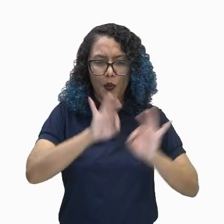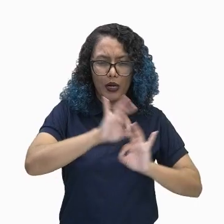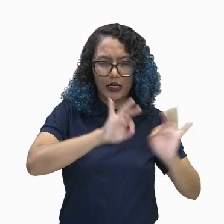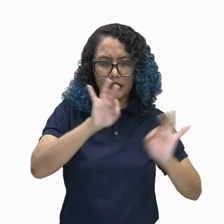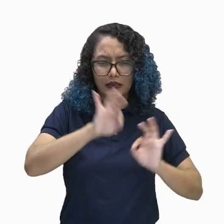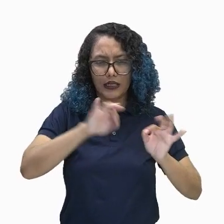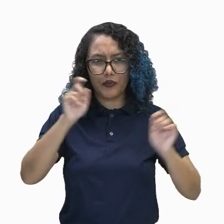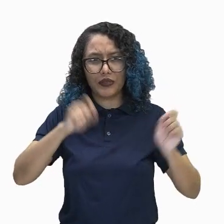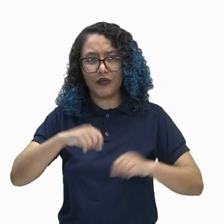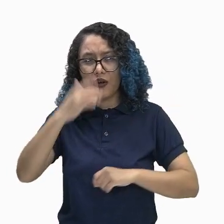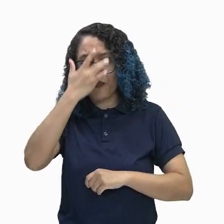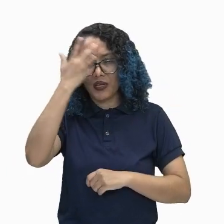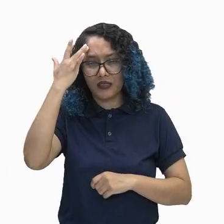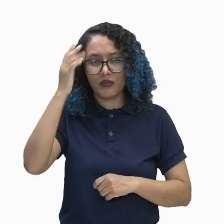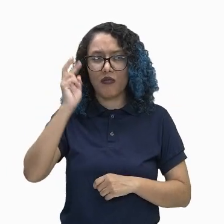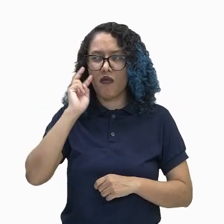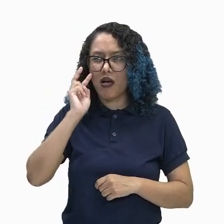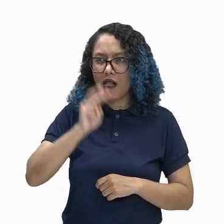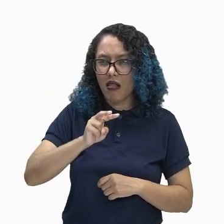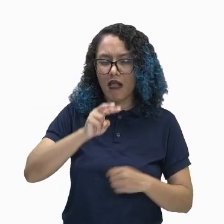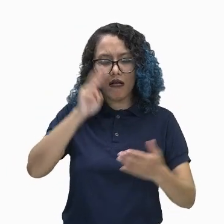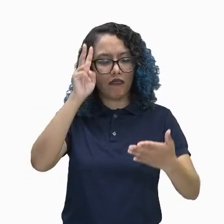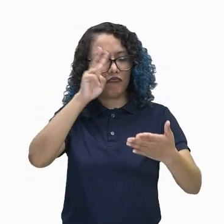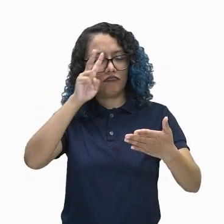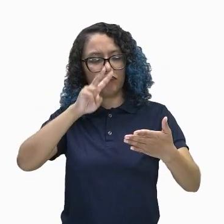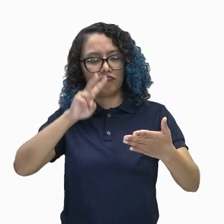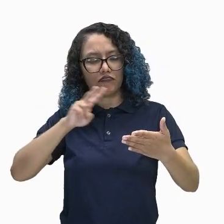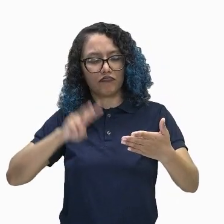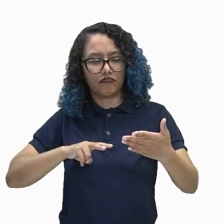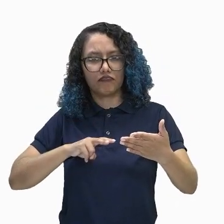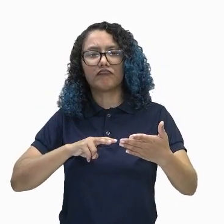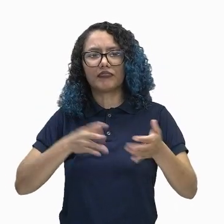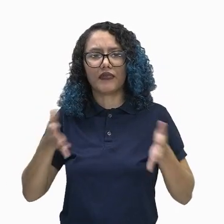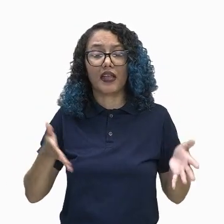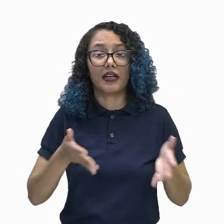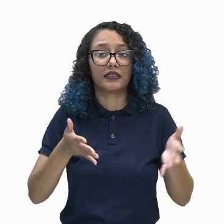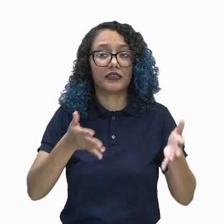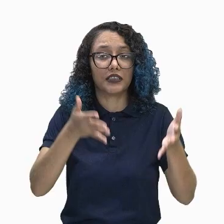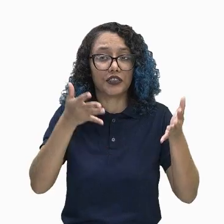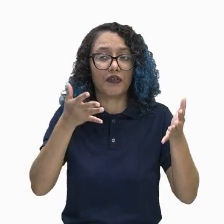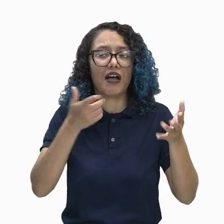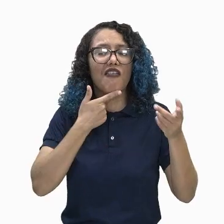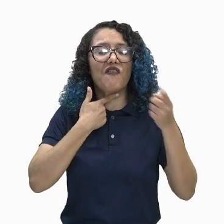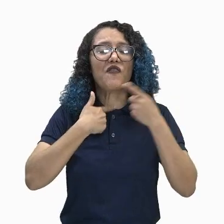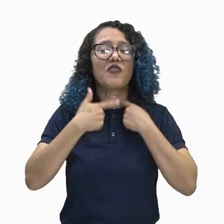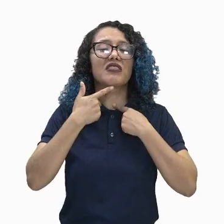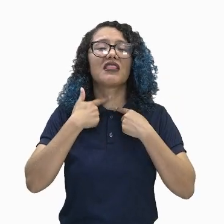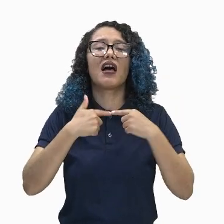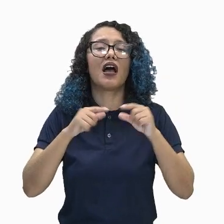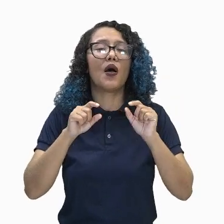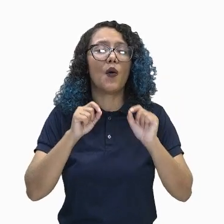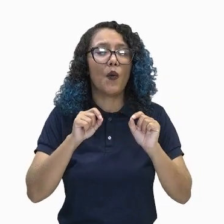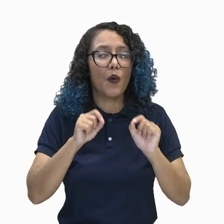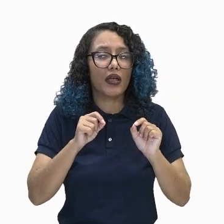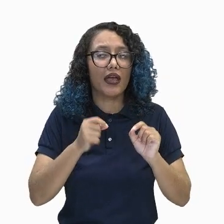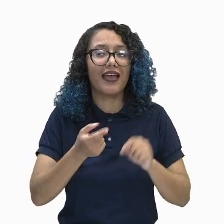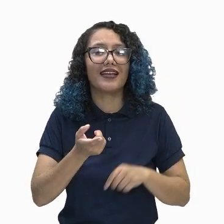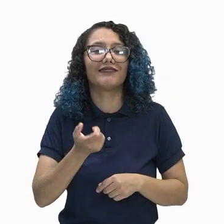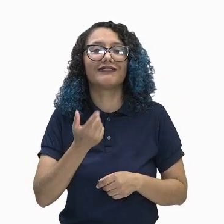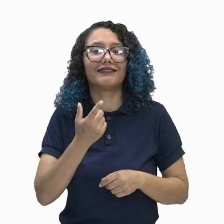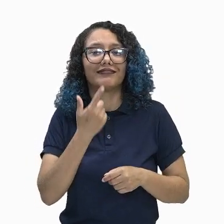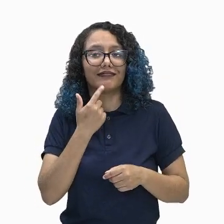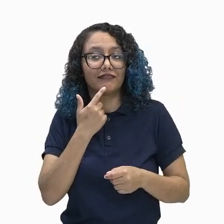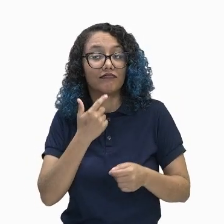a pessoa que tenha contato com esse texto, seja incentivada, fique com vontade e faça a doação de